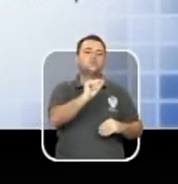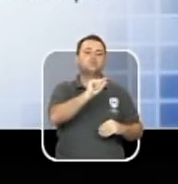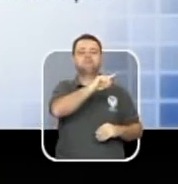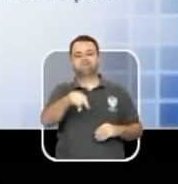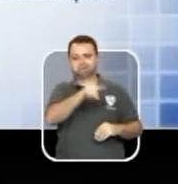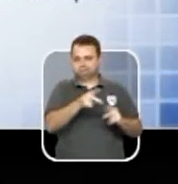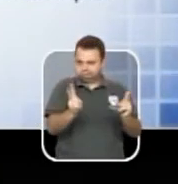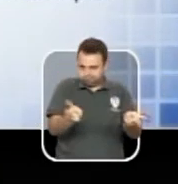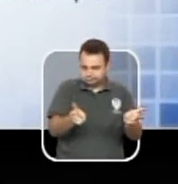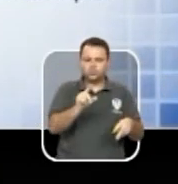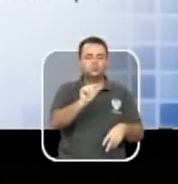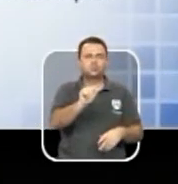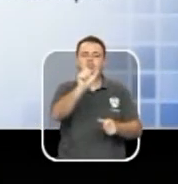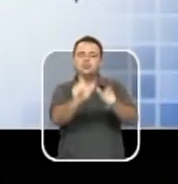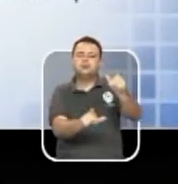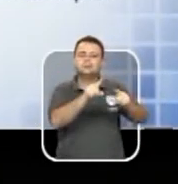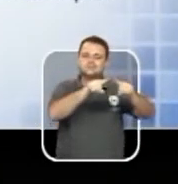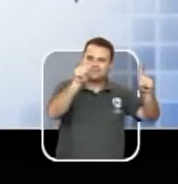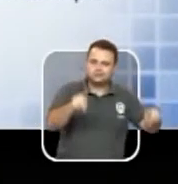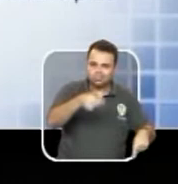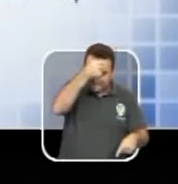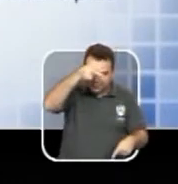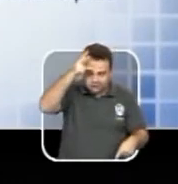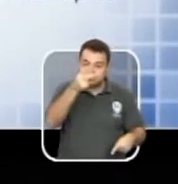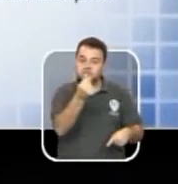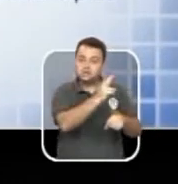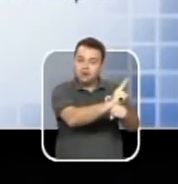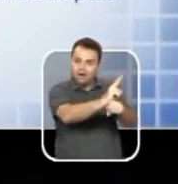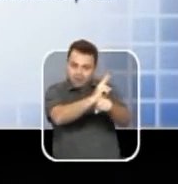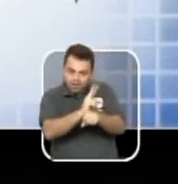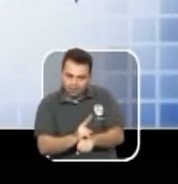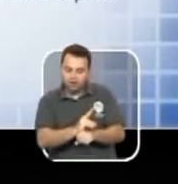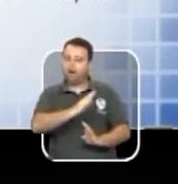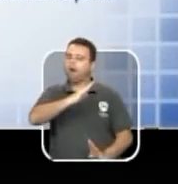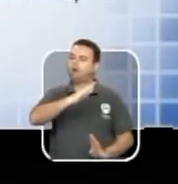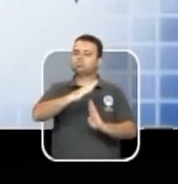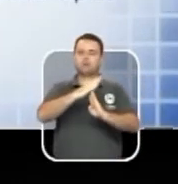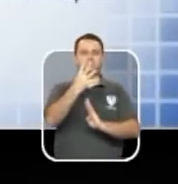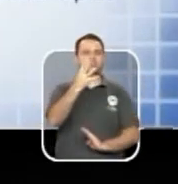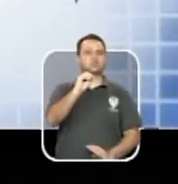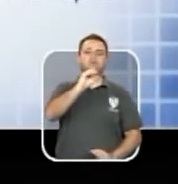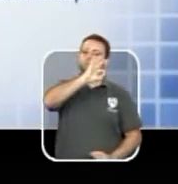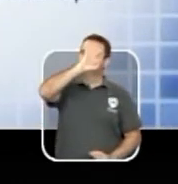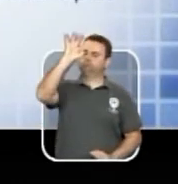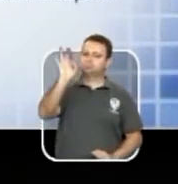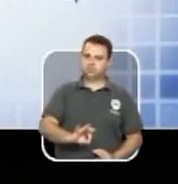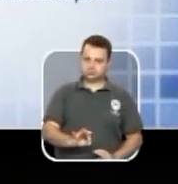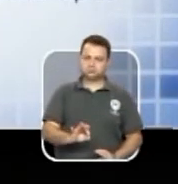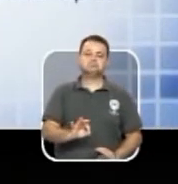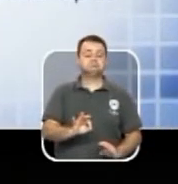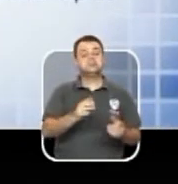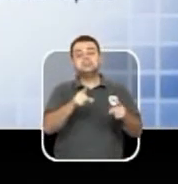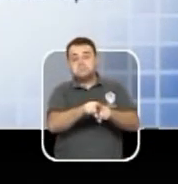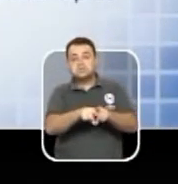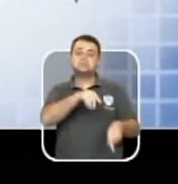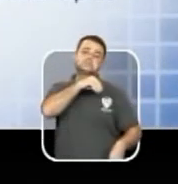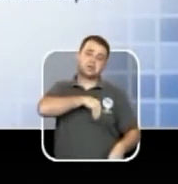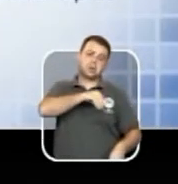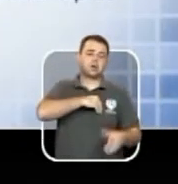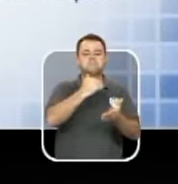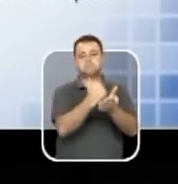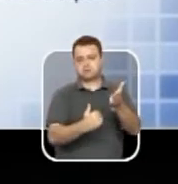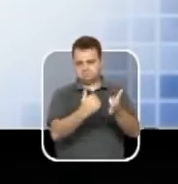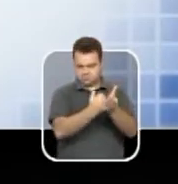40% da remuneração mensal o teto para parcelas de empréstimos consignados de instituições bancárias para servidores